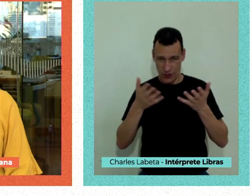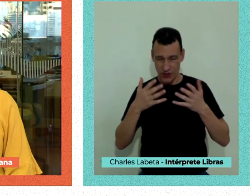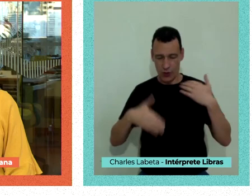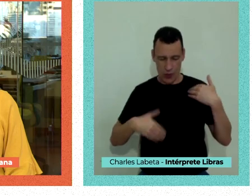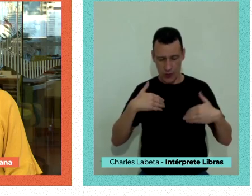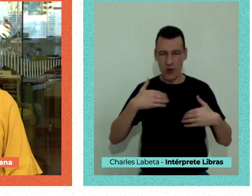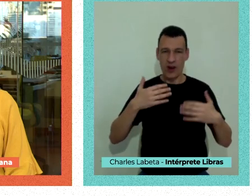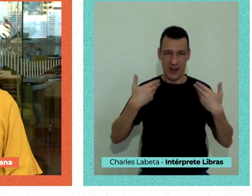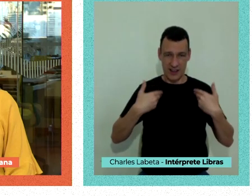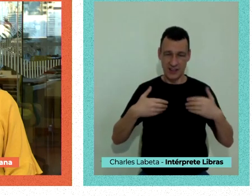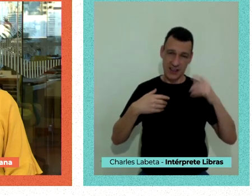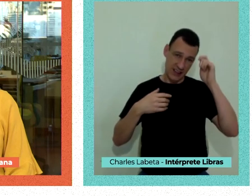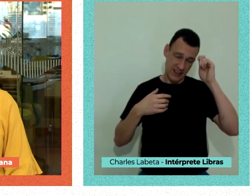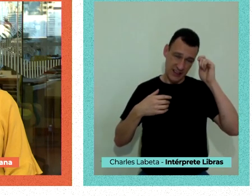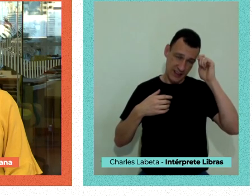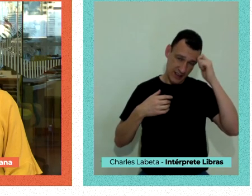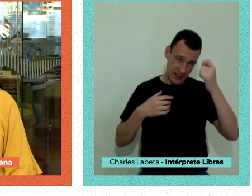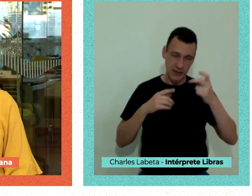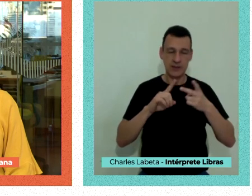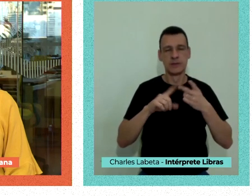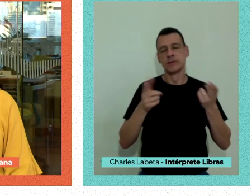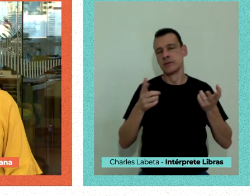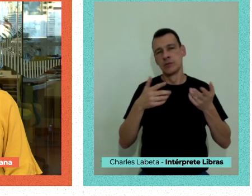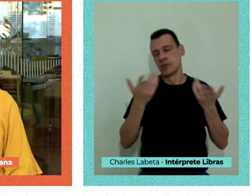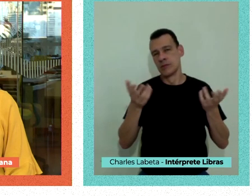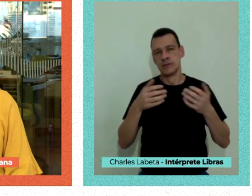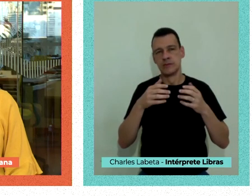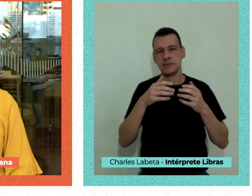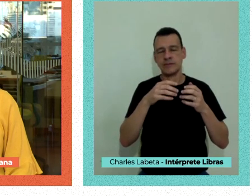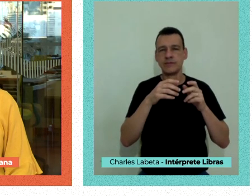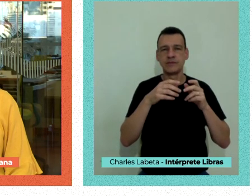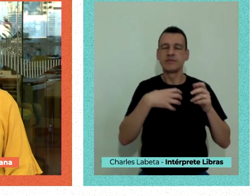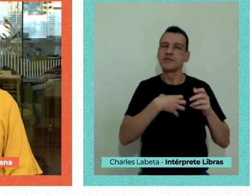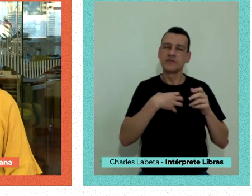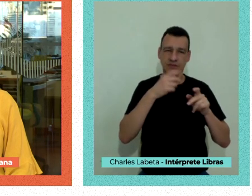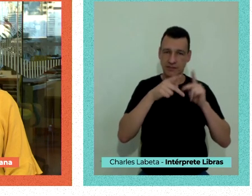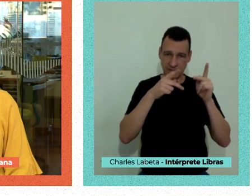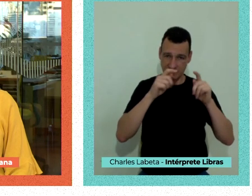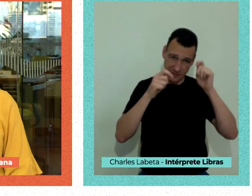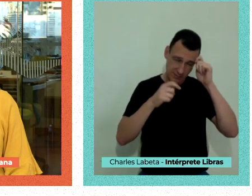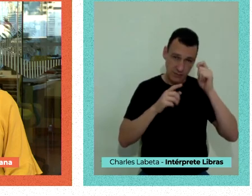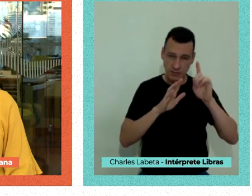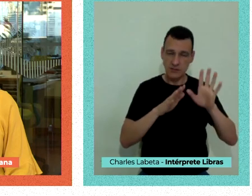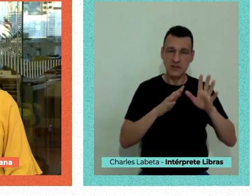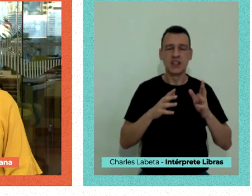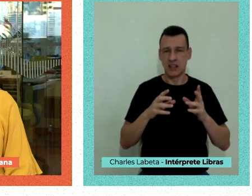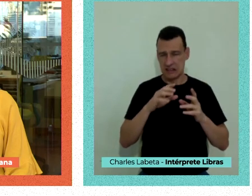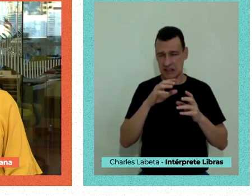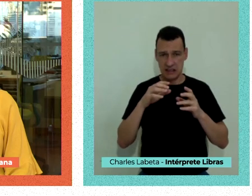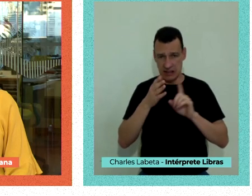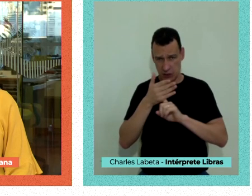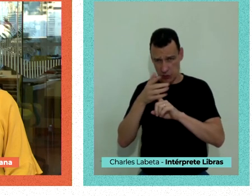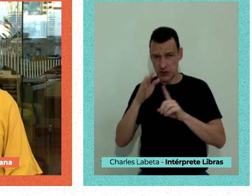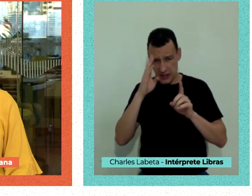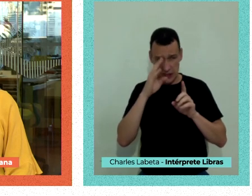população negra como um corpo moeda, um corpo ferramenta, um corpo que não tem valor?